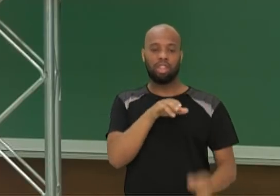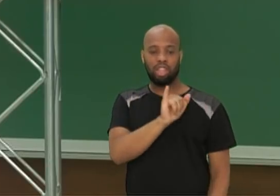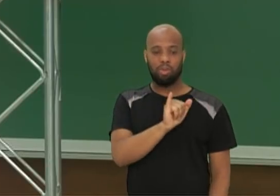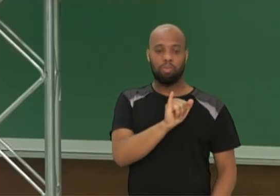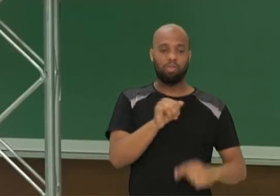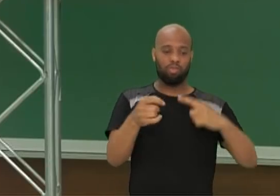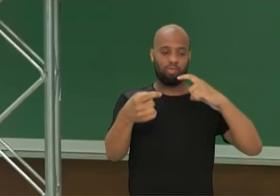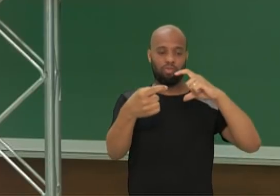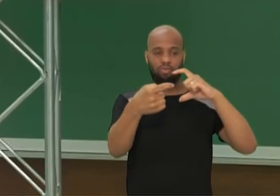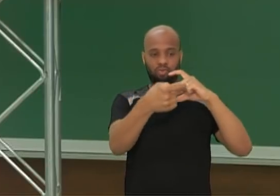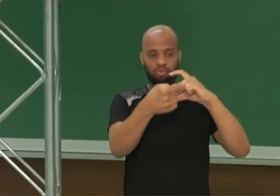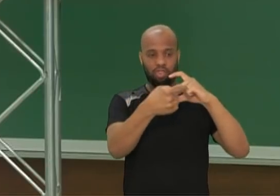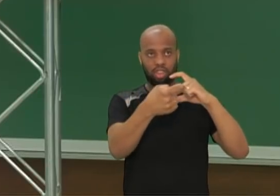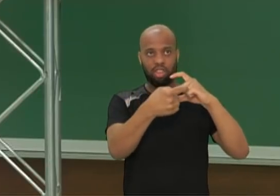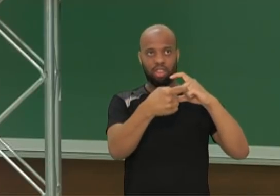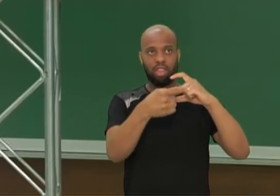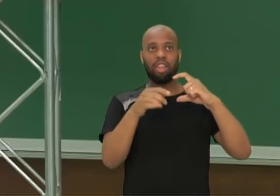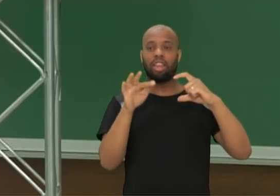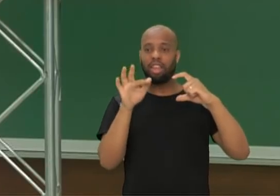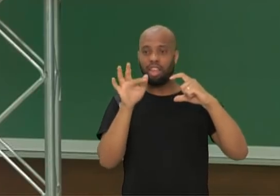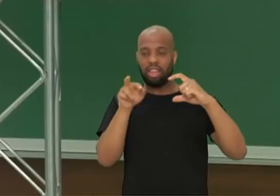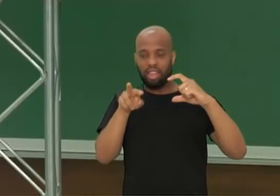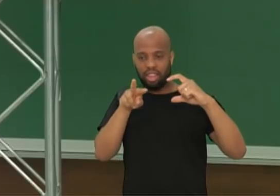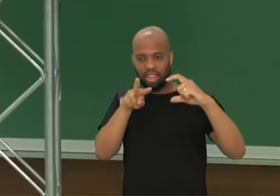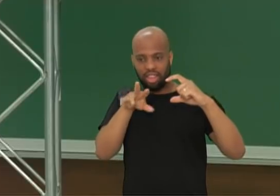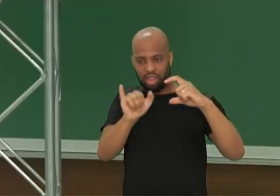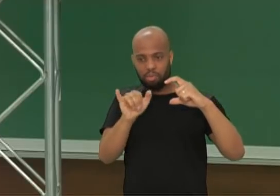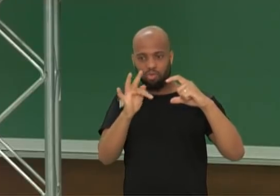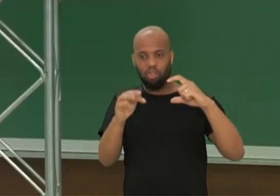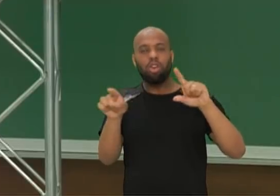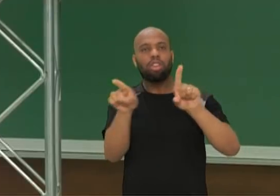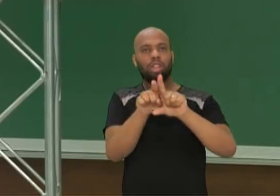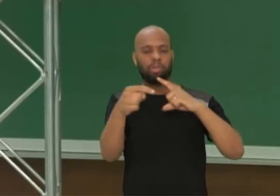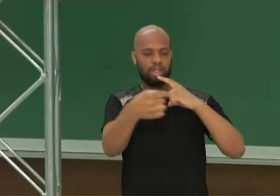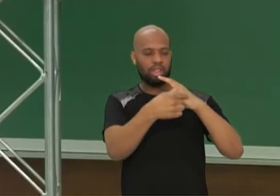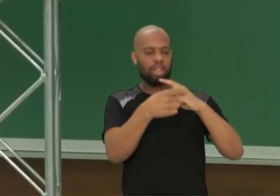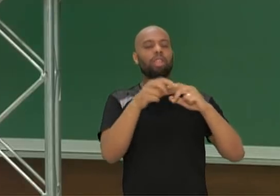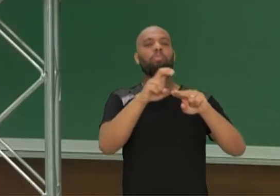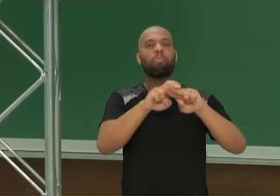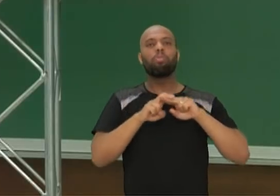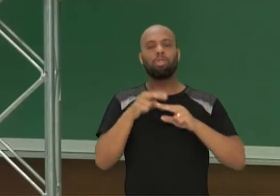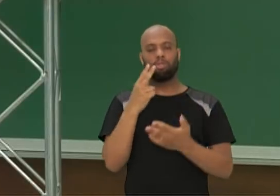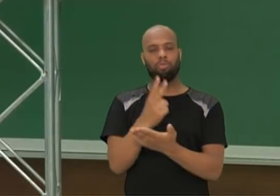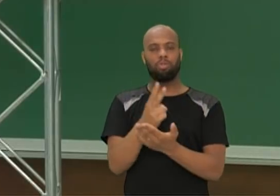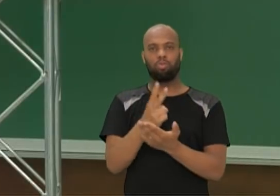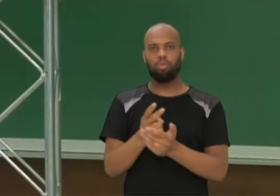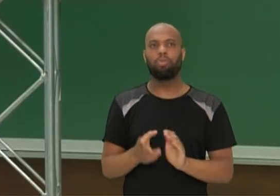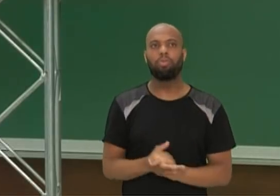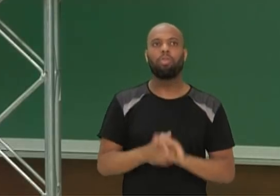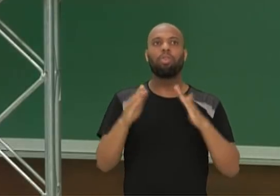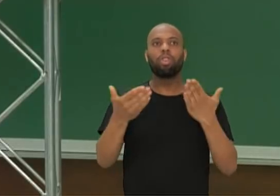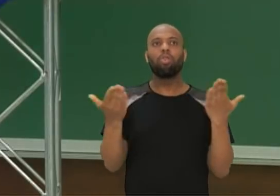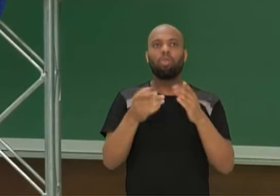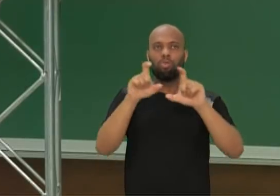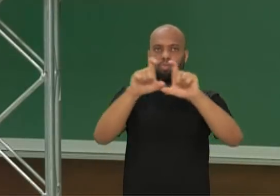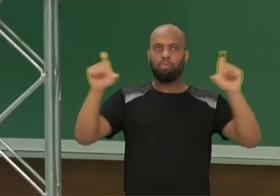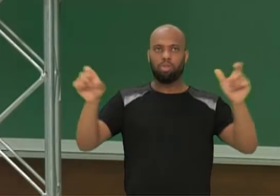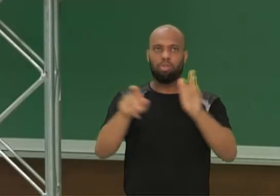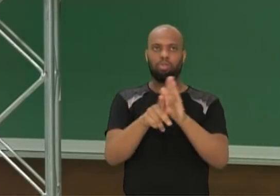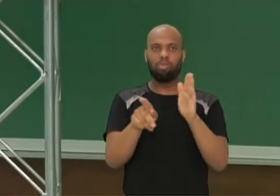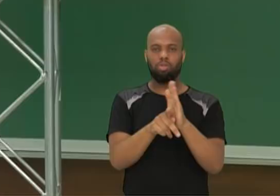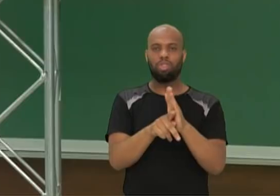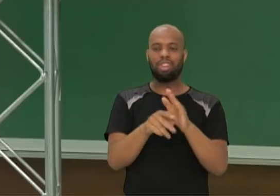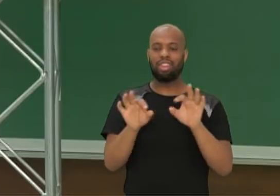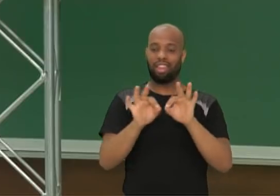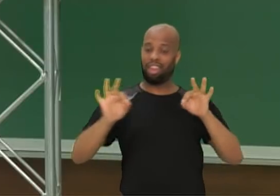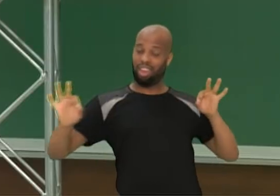está aqui, o y do foco também está aqui, por isso que eles são iguais, tá? Então, a equação da diretriz, o que